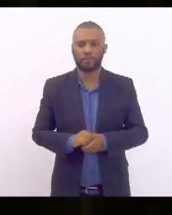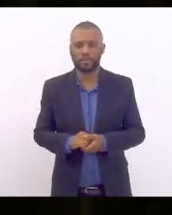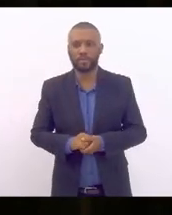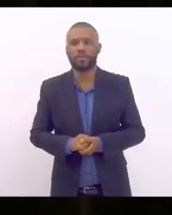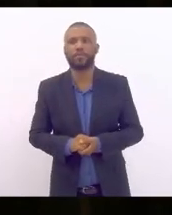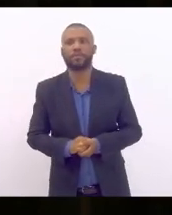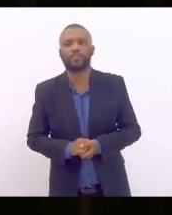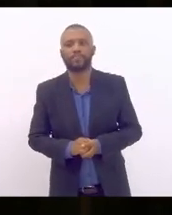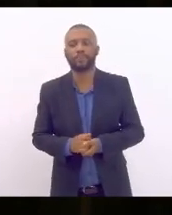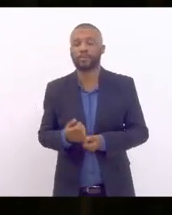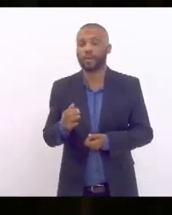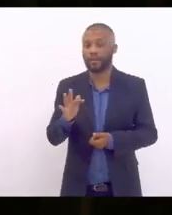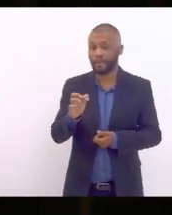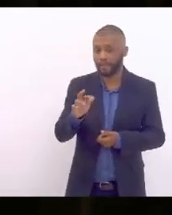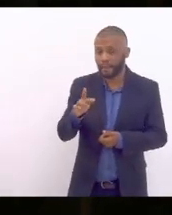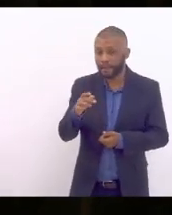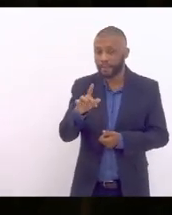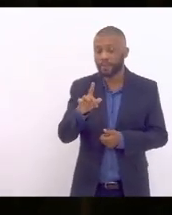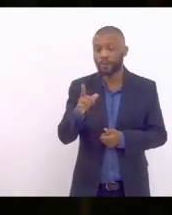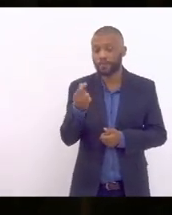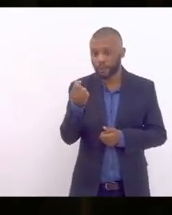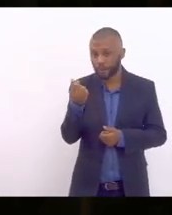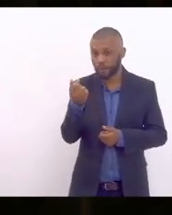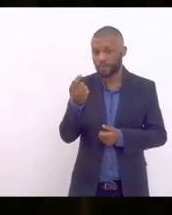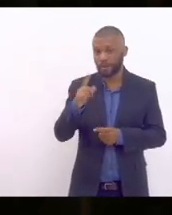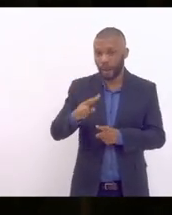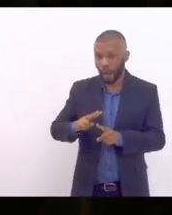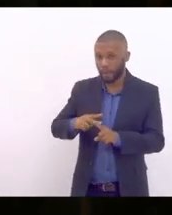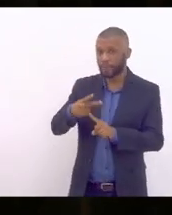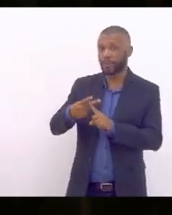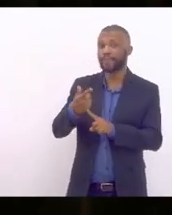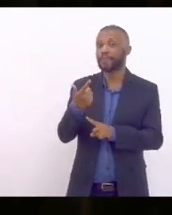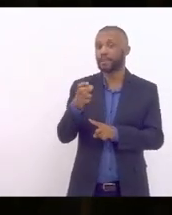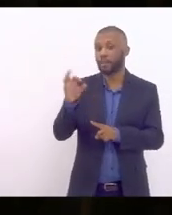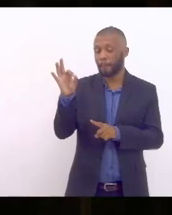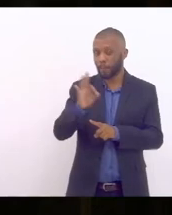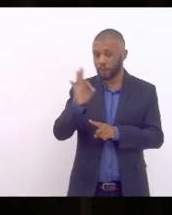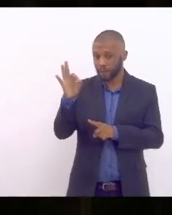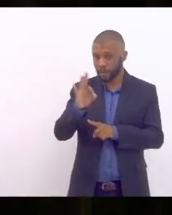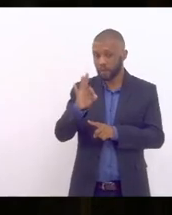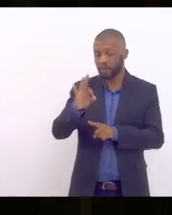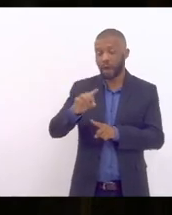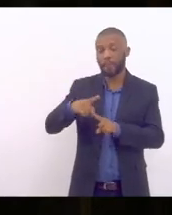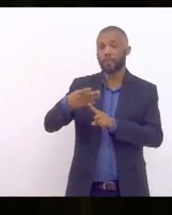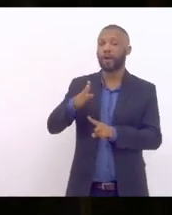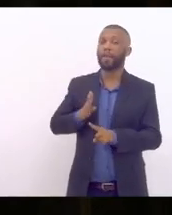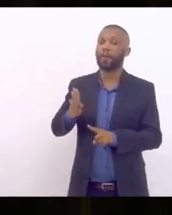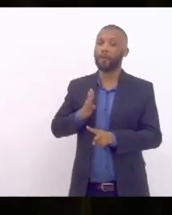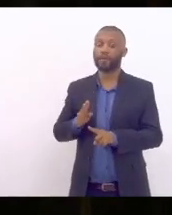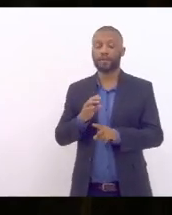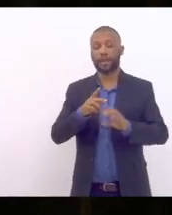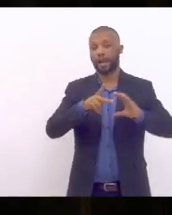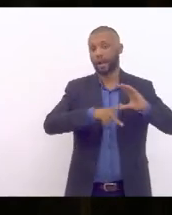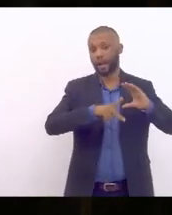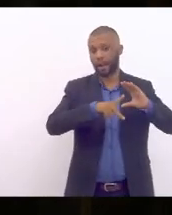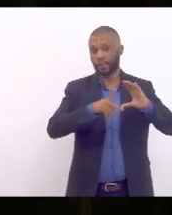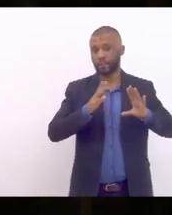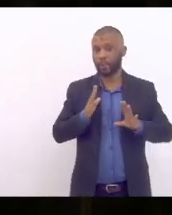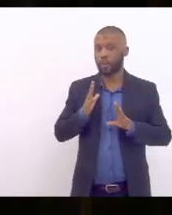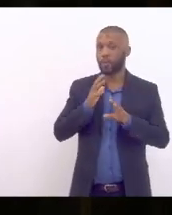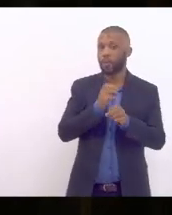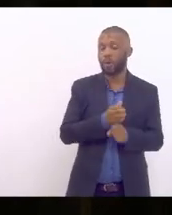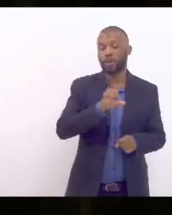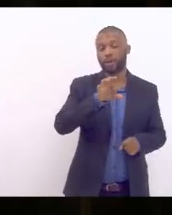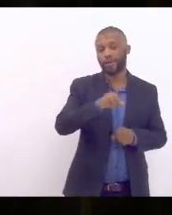e a faperj aumentou o valor da bolsa em 25 porcento quando a gente olha a Capes nós estamos completando 9 anos